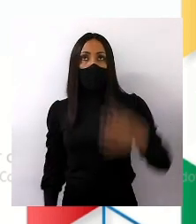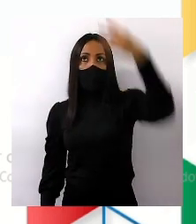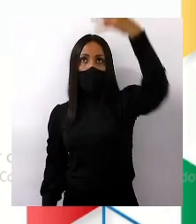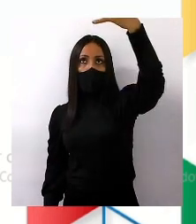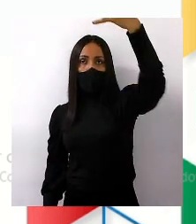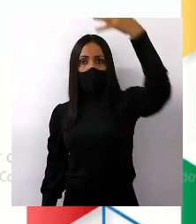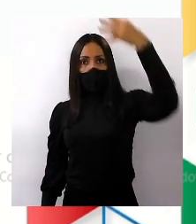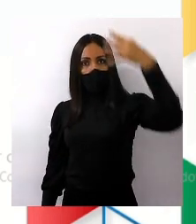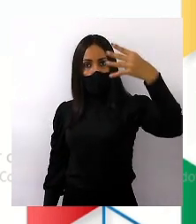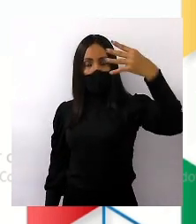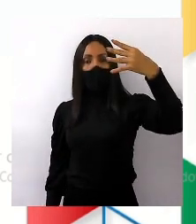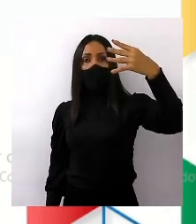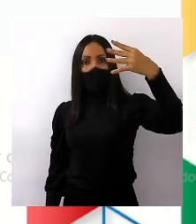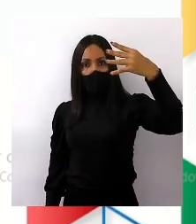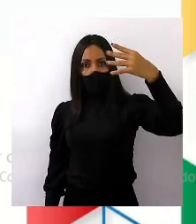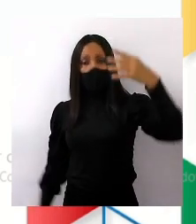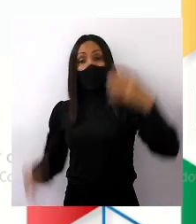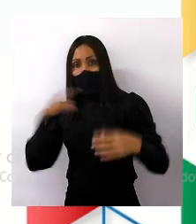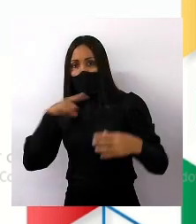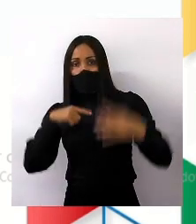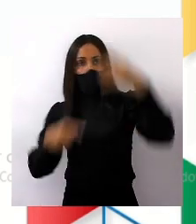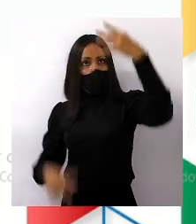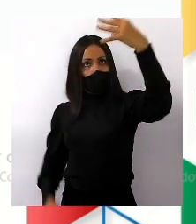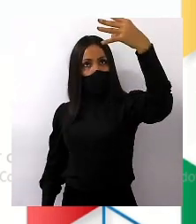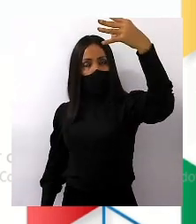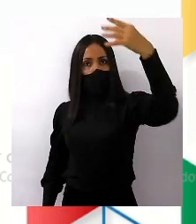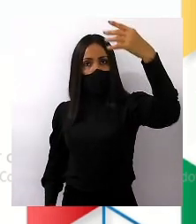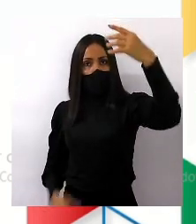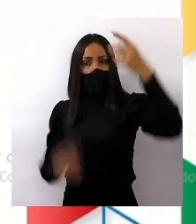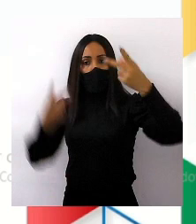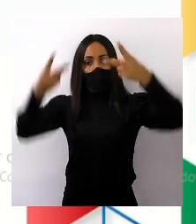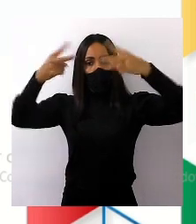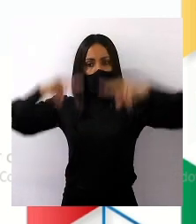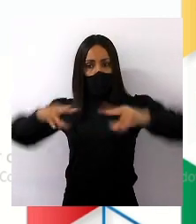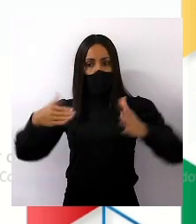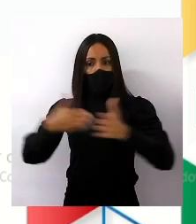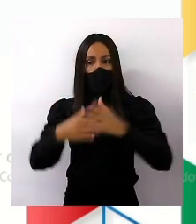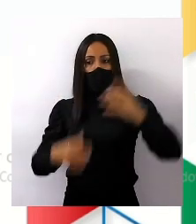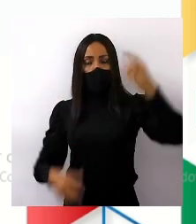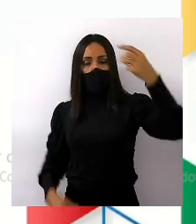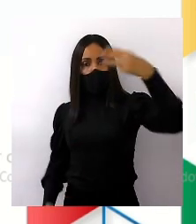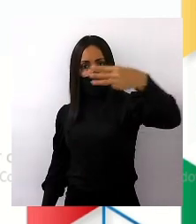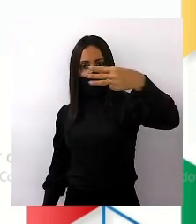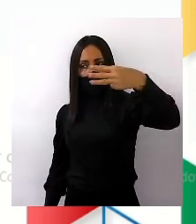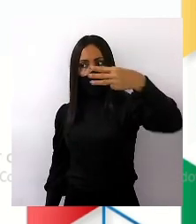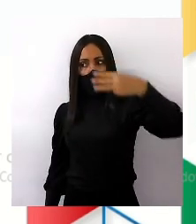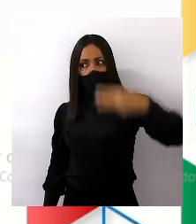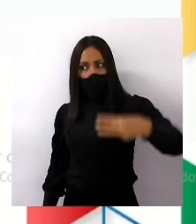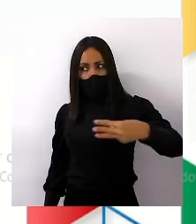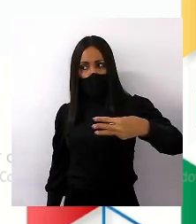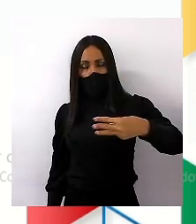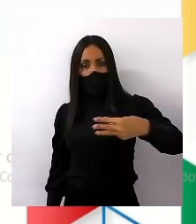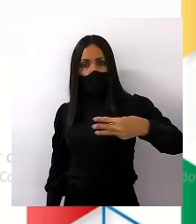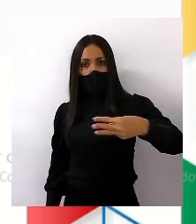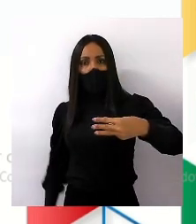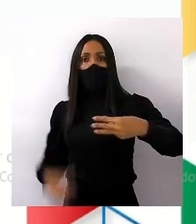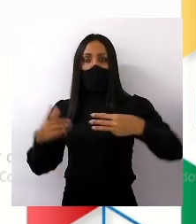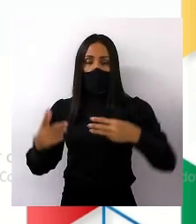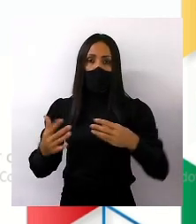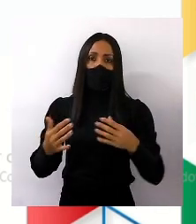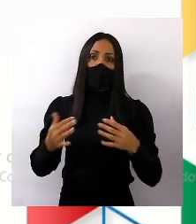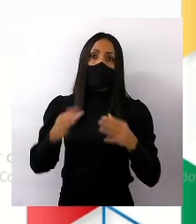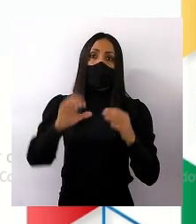quartetos, têm apenas 4 versos, e os 2 últimos são tercetos, formando o que chamamos